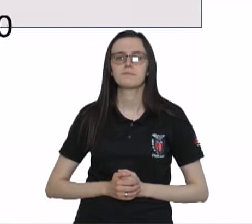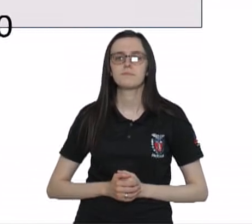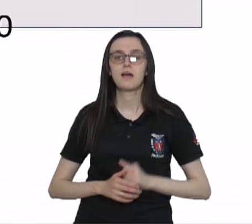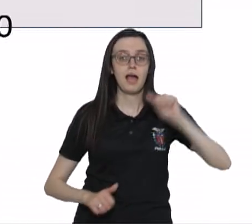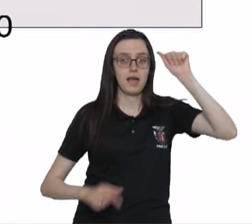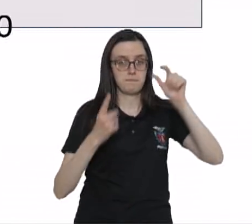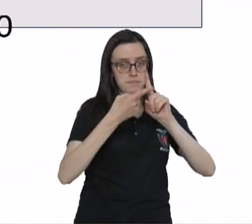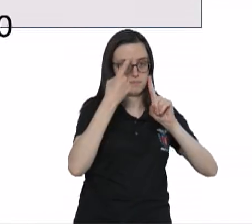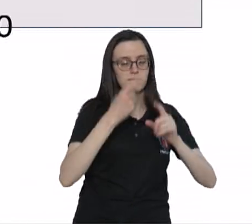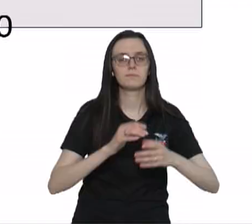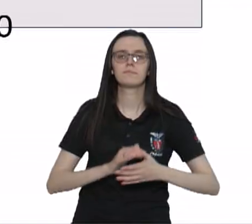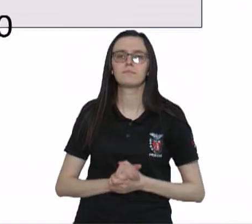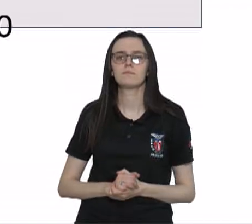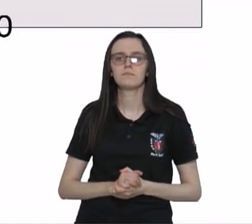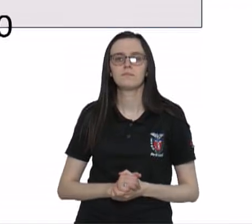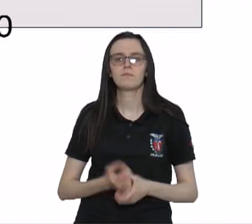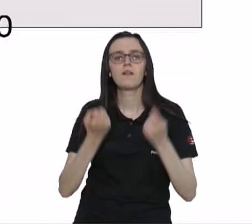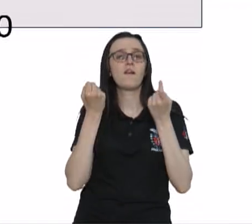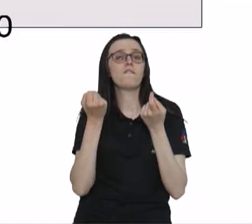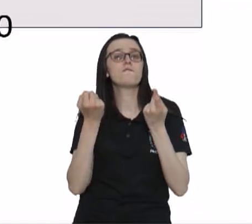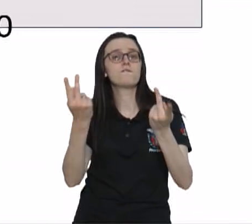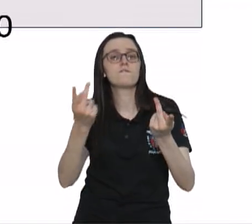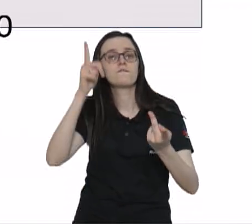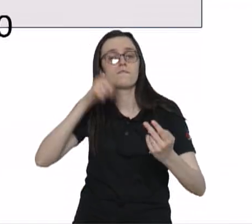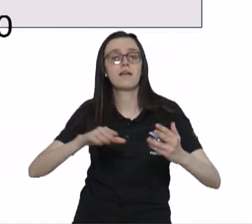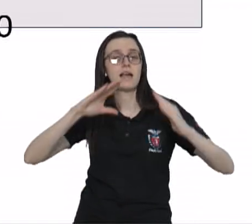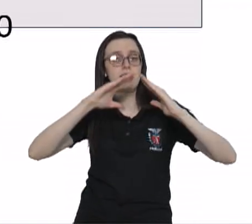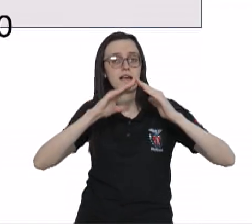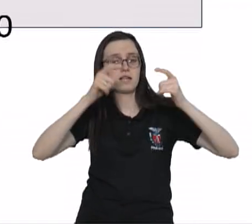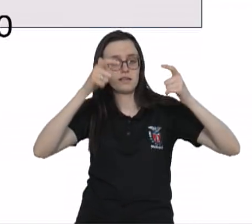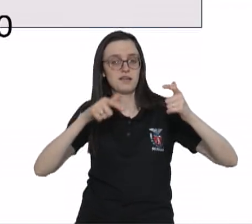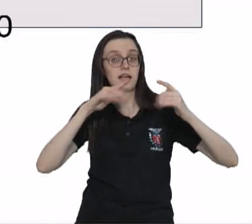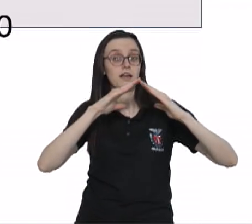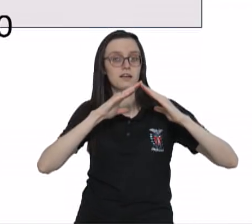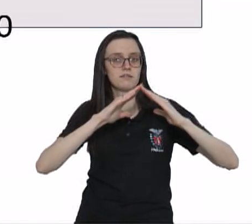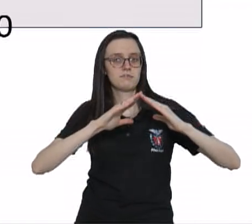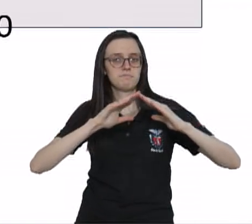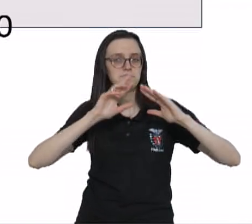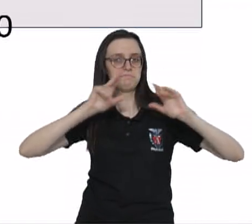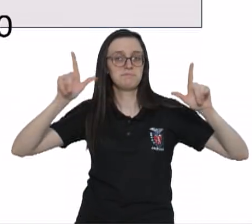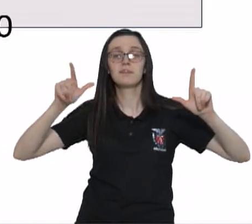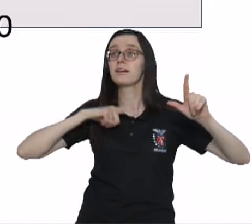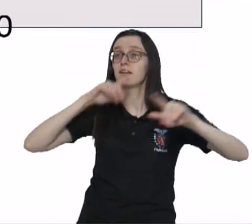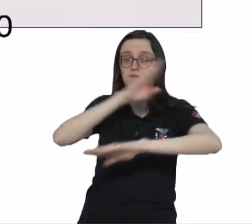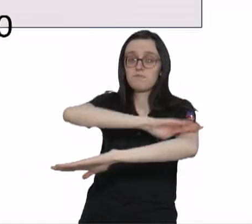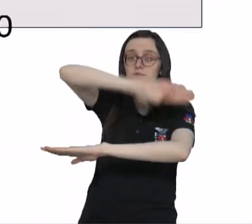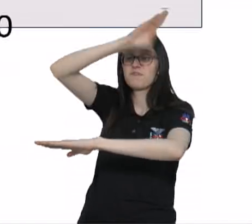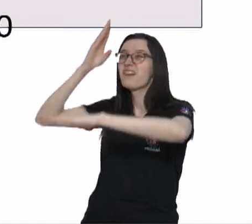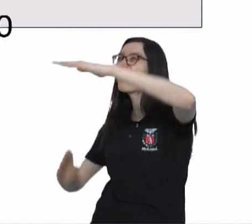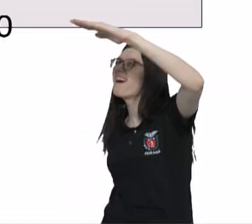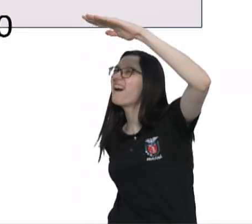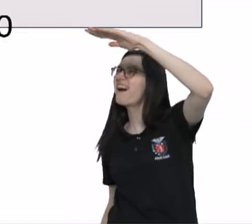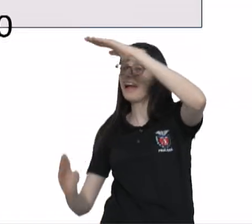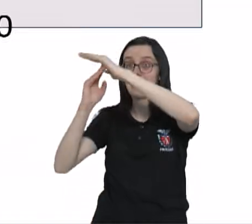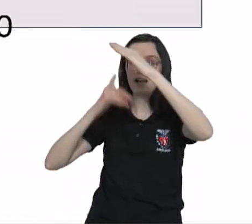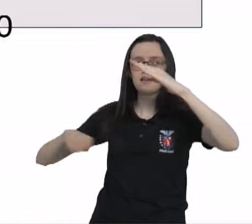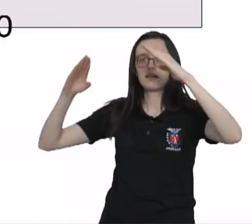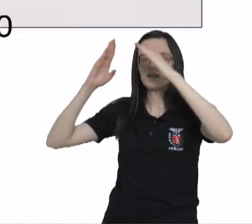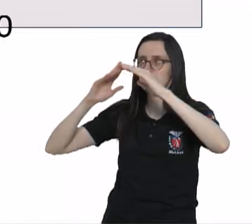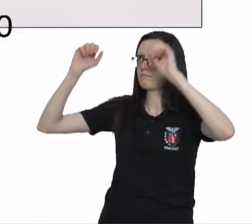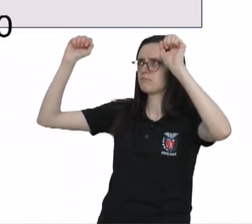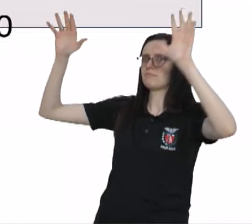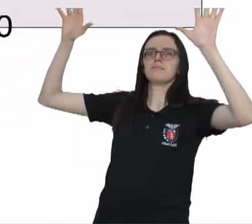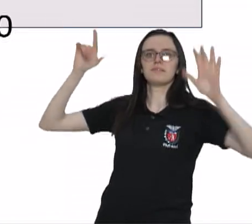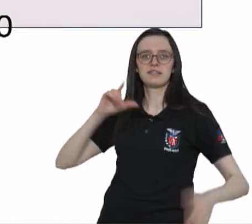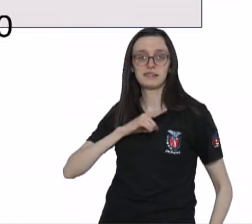Texto A primeiro. Vende-se uma casa encantada no topo da mais alta montanha. Tem